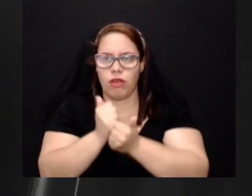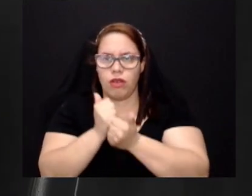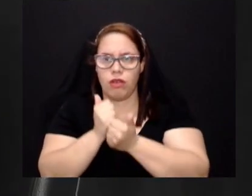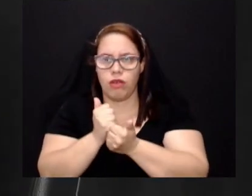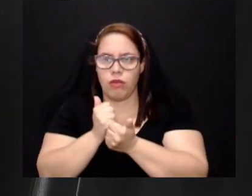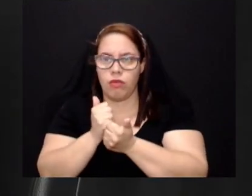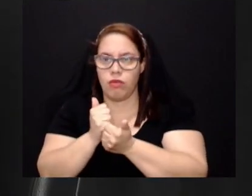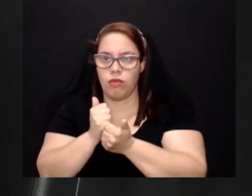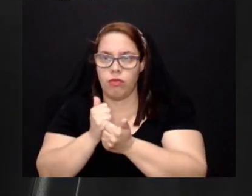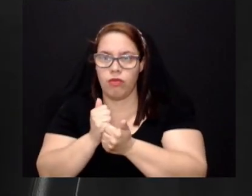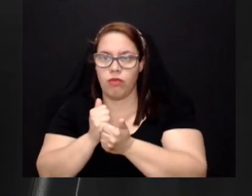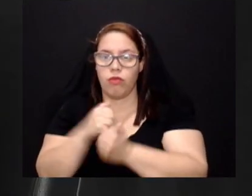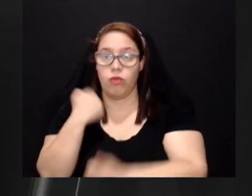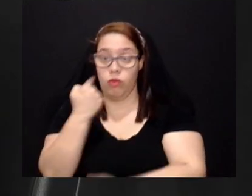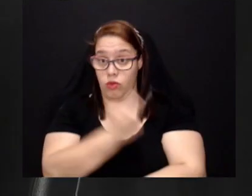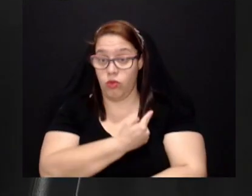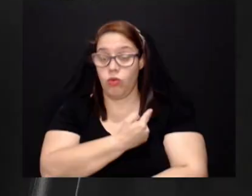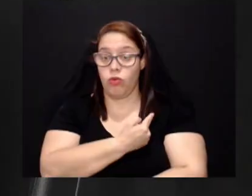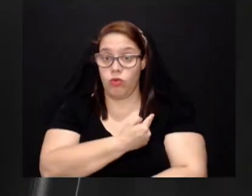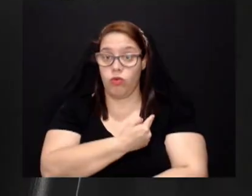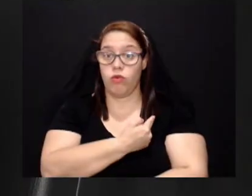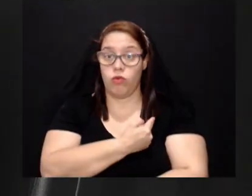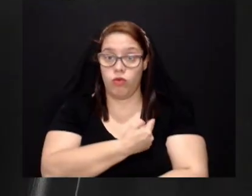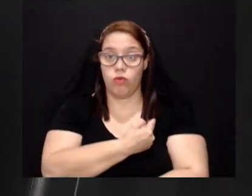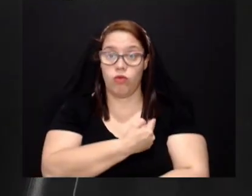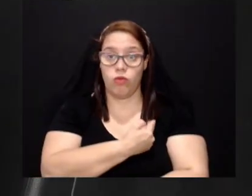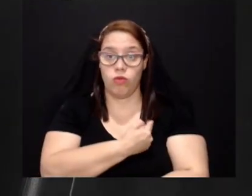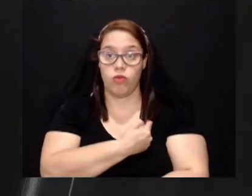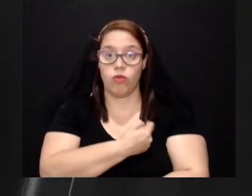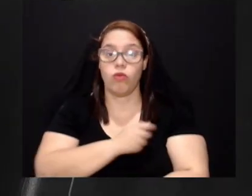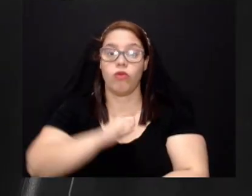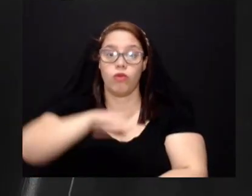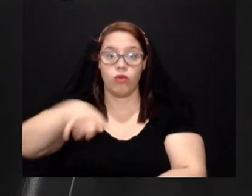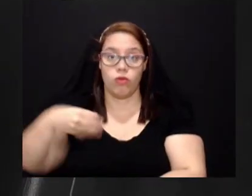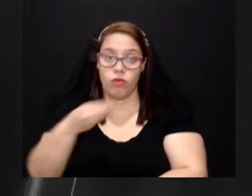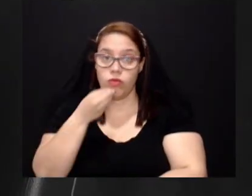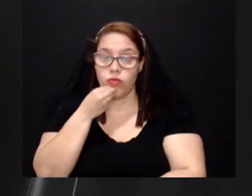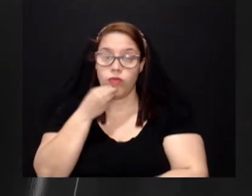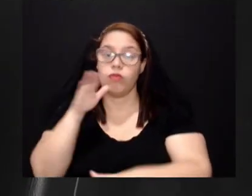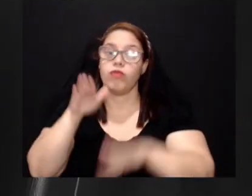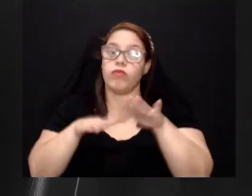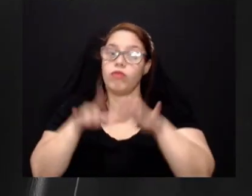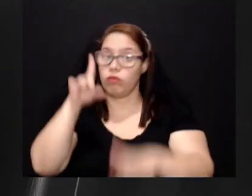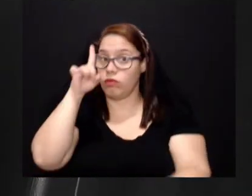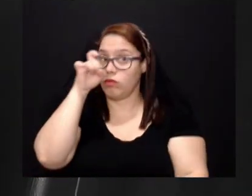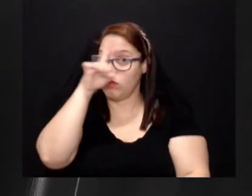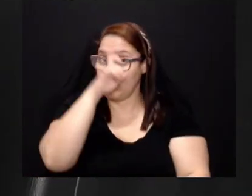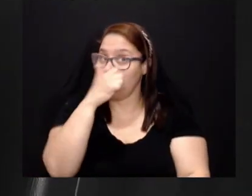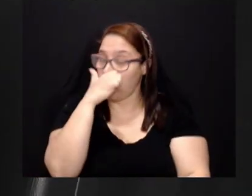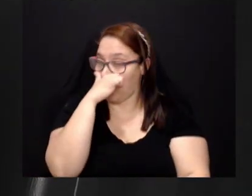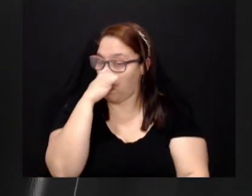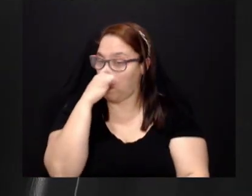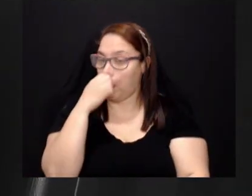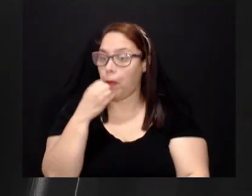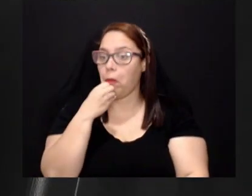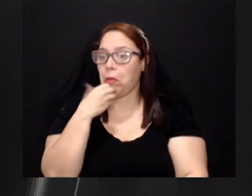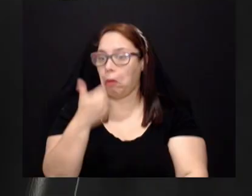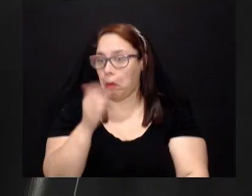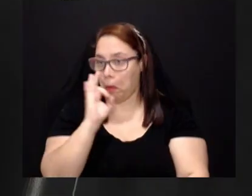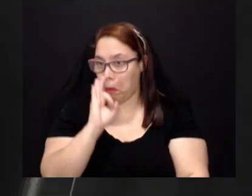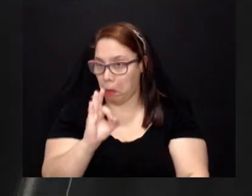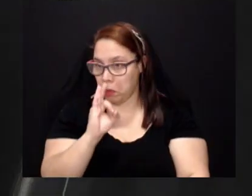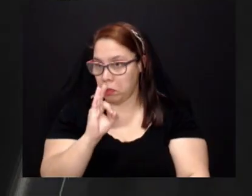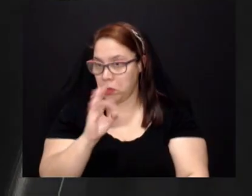dos nossos, vão ter oportunidades, embora tenham dificuldades, vale a pena. E quando a gente chegar